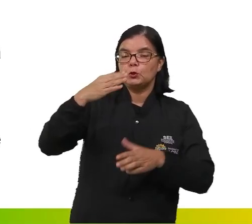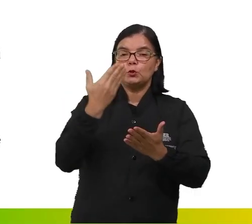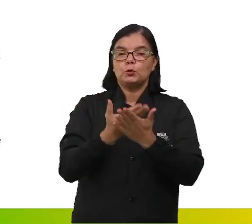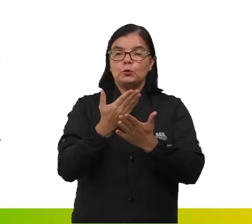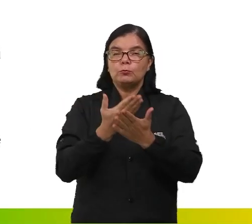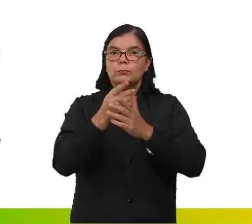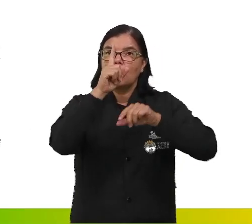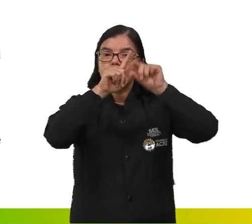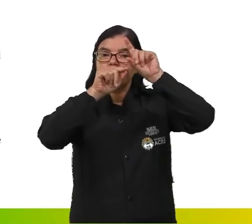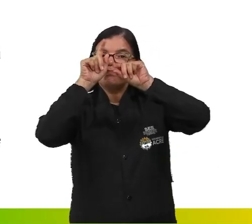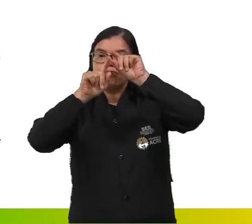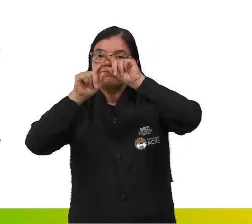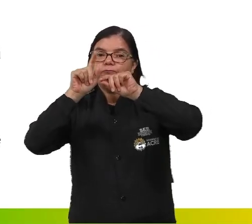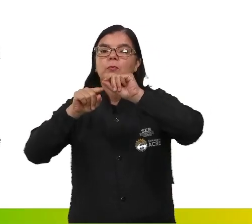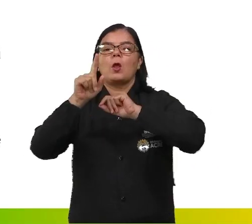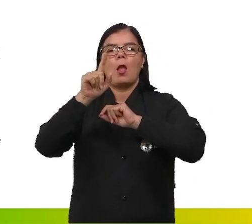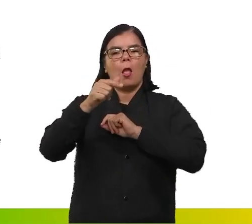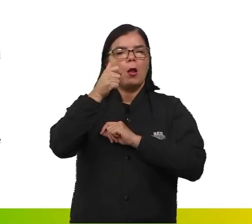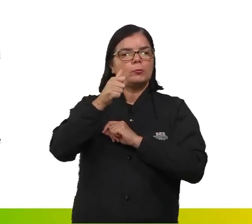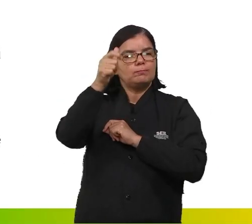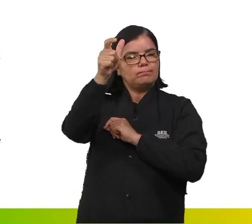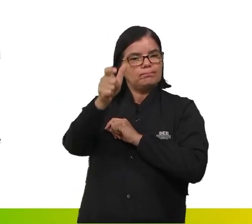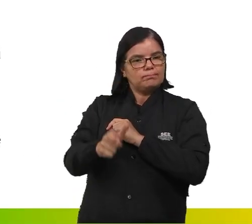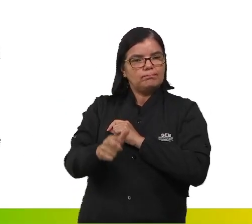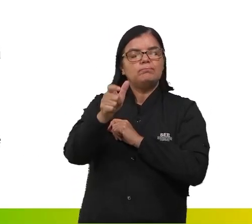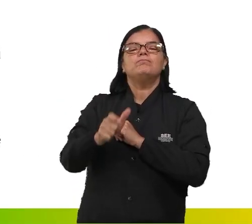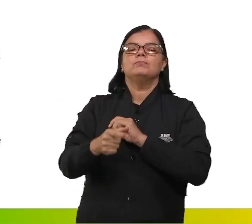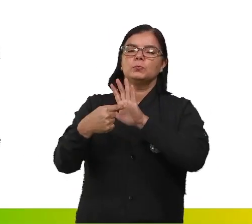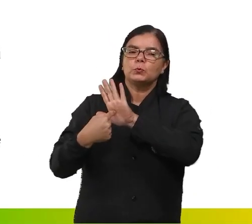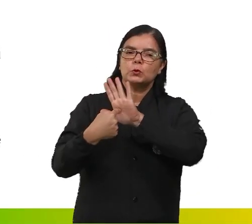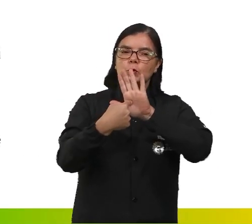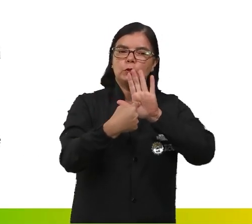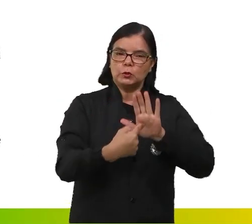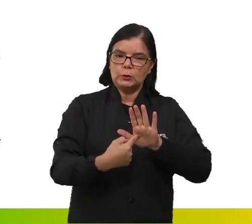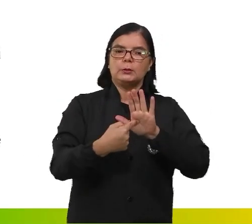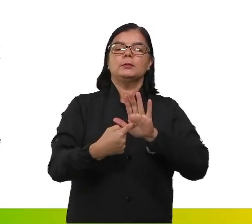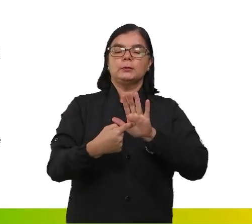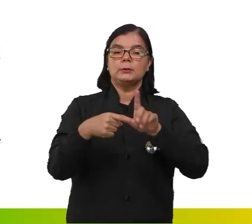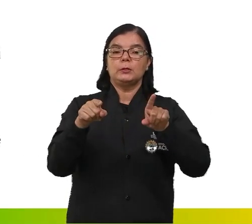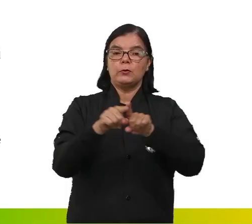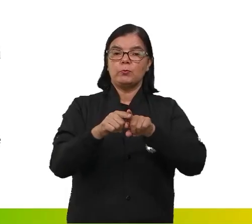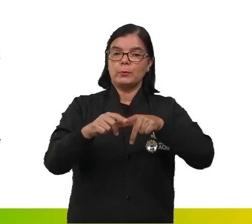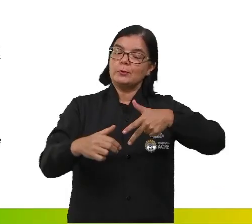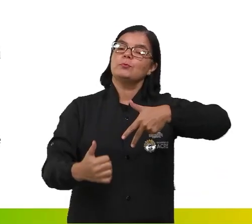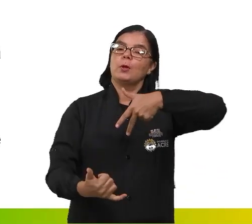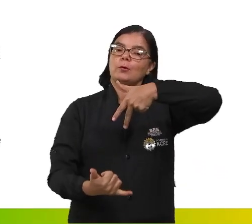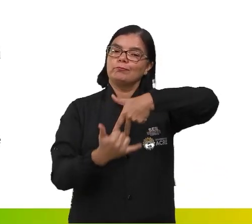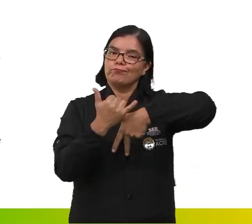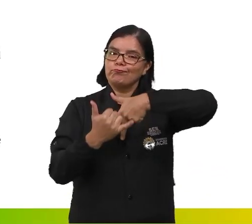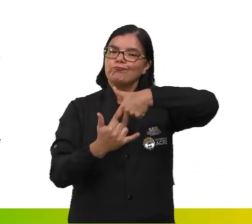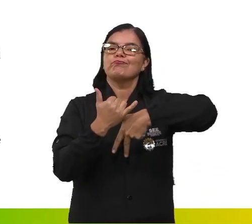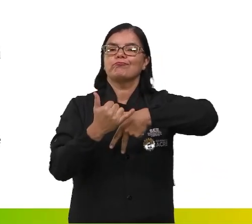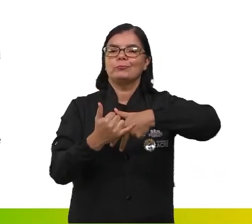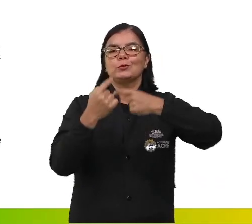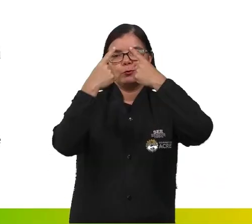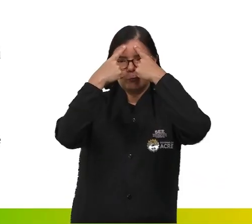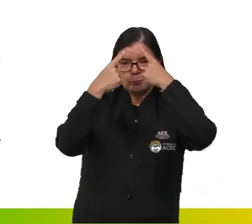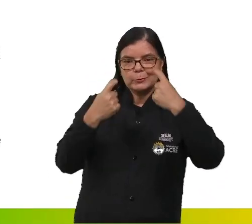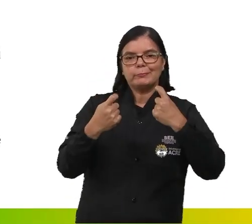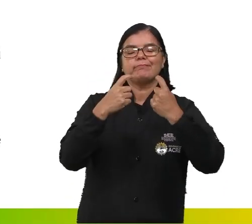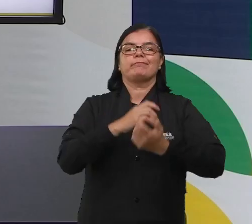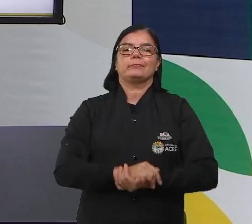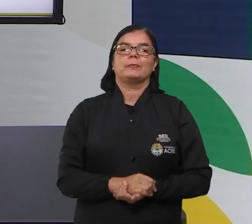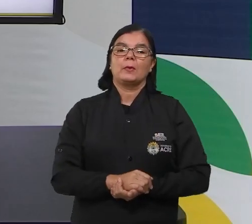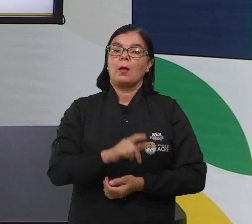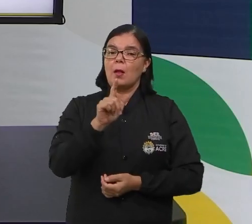Então, Hipátia foi uma figura pública proeminente em Alexandria e vítima da violência. Você imagina,